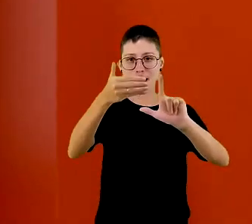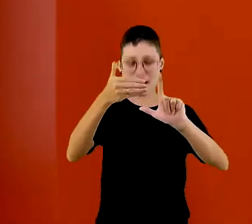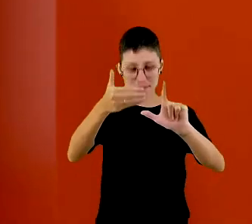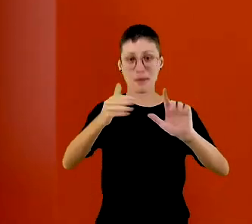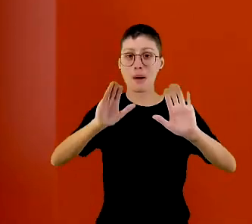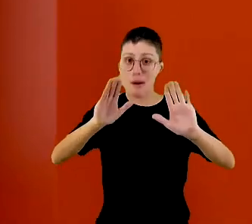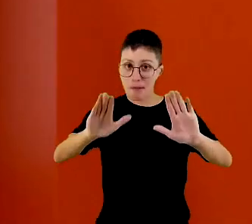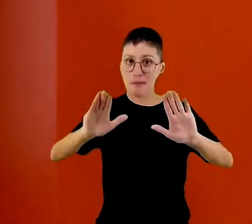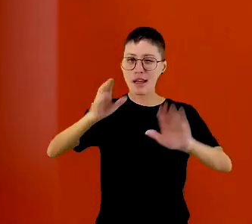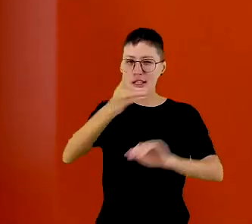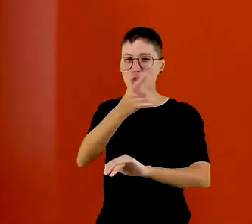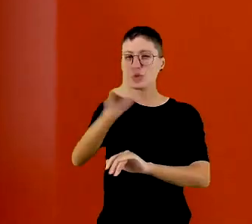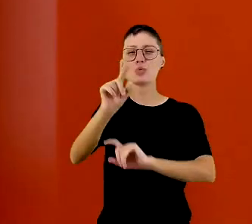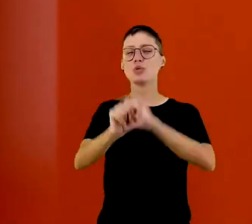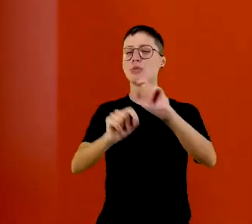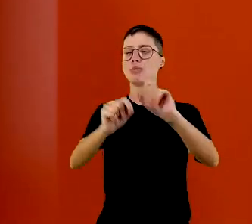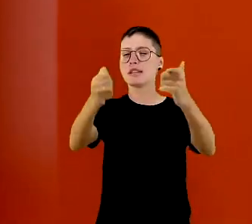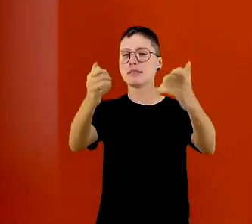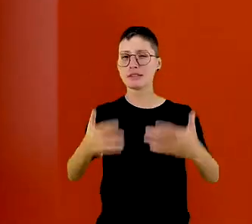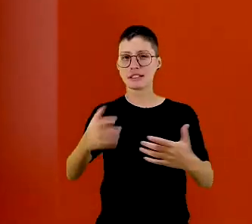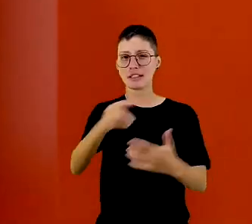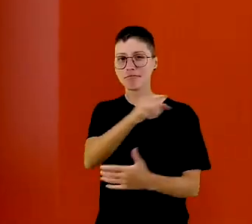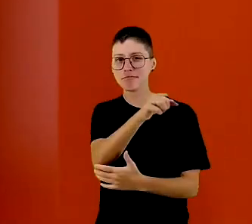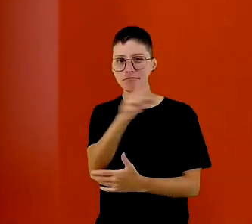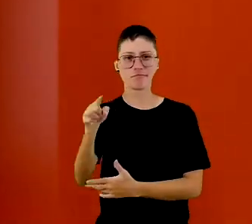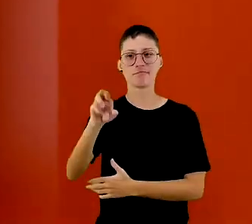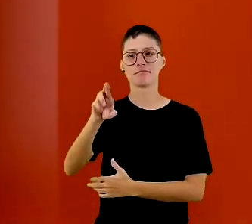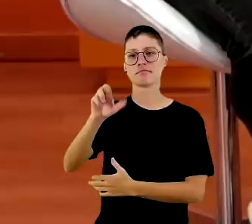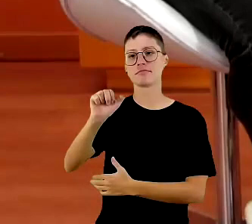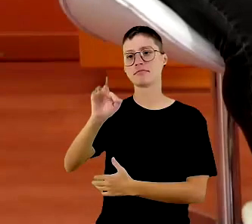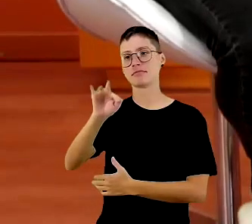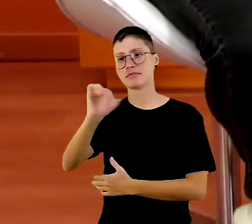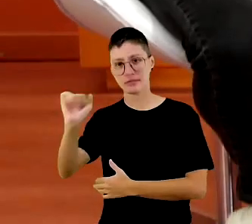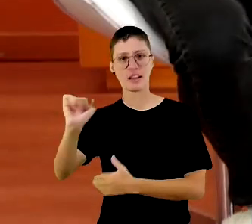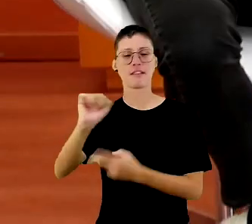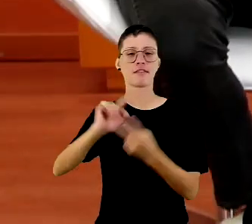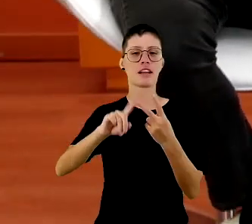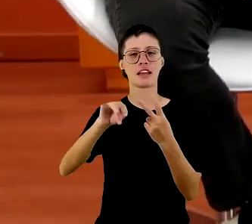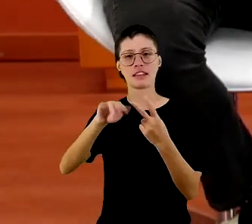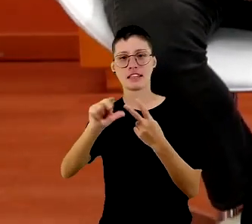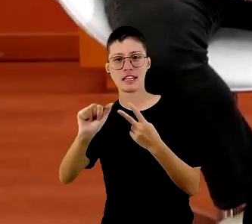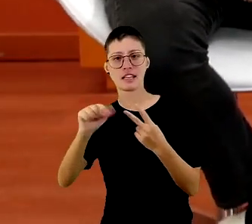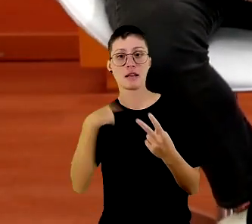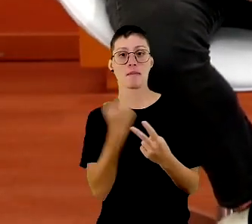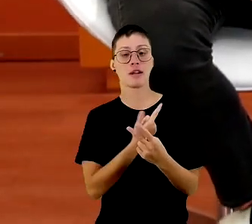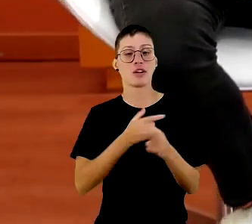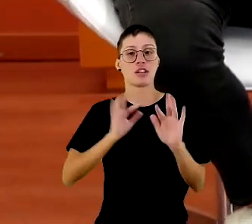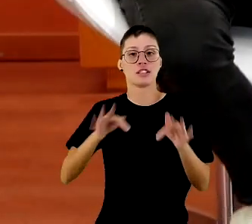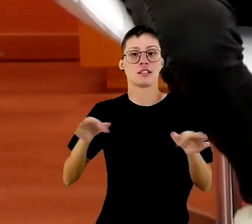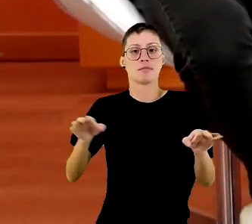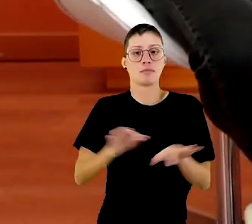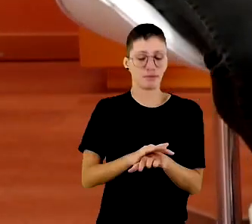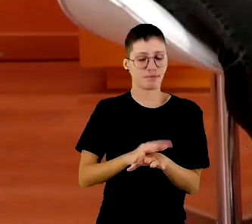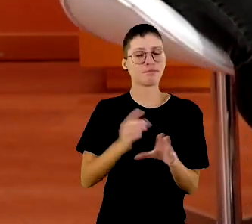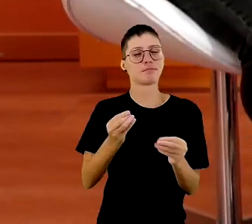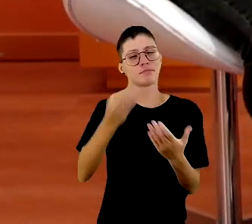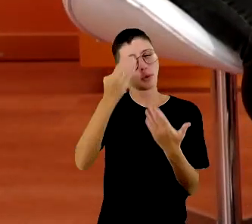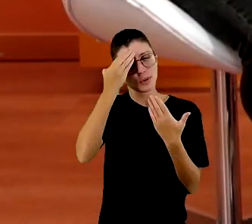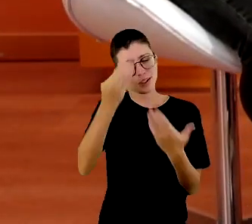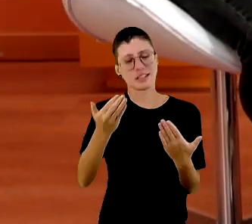última palavra, Rafa, Adriana, para a gente finalizar. Eu só tenho a agradecer. O papo foi